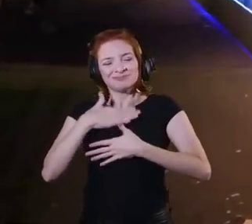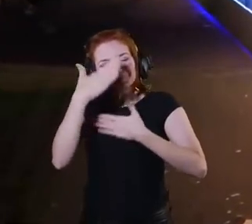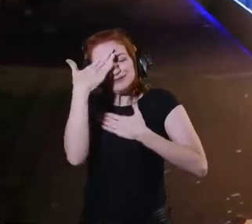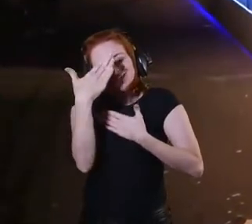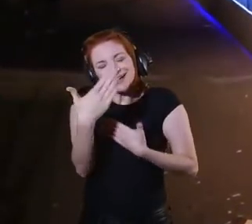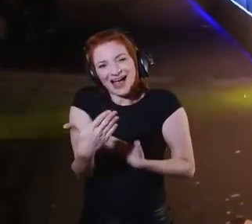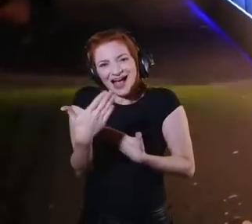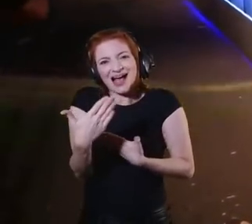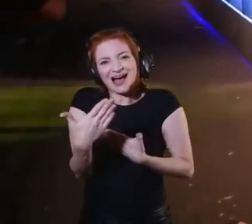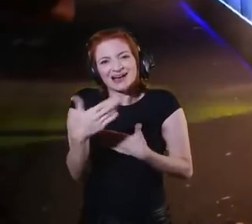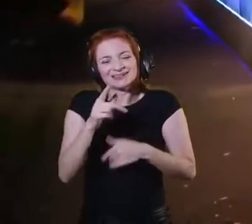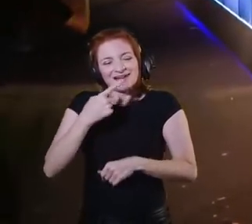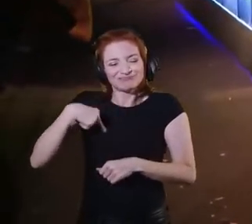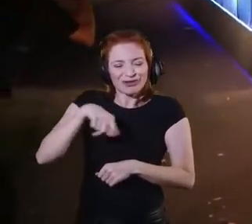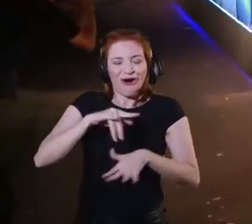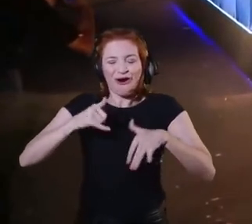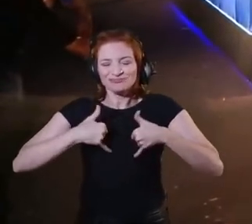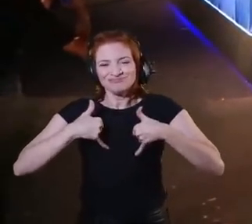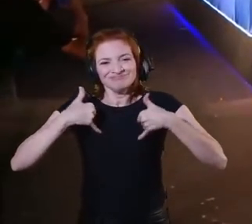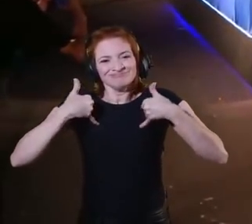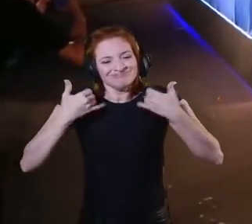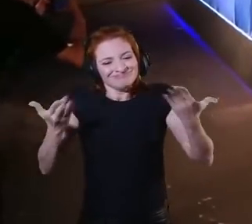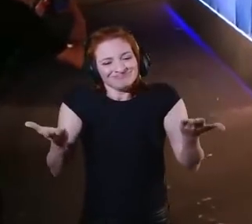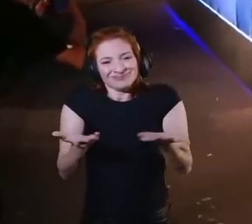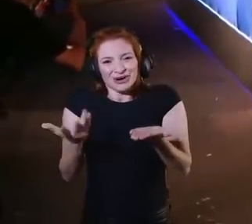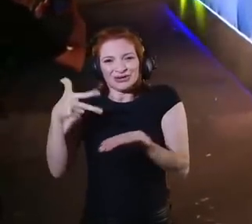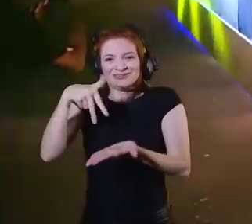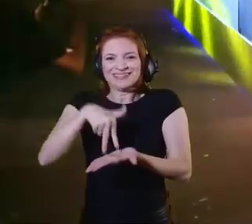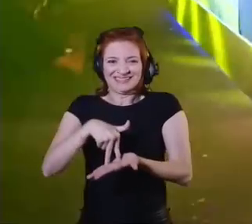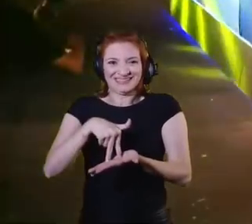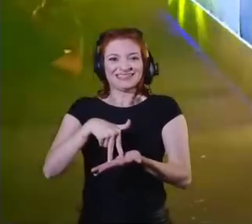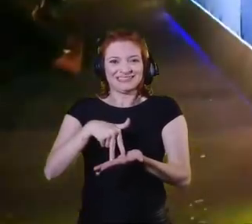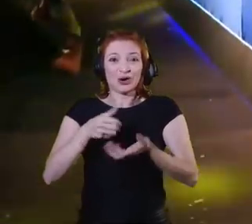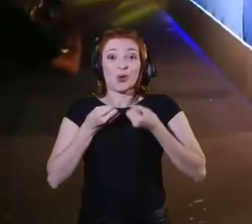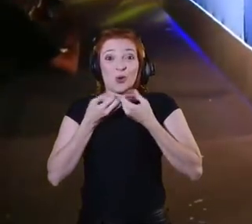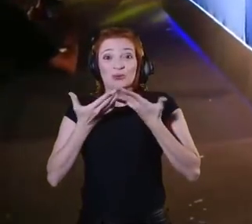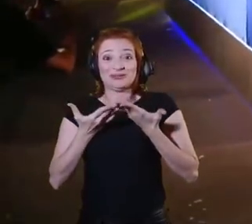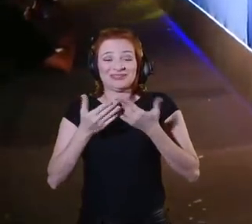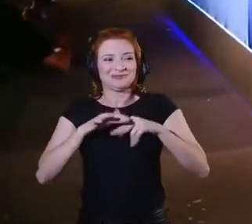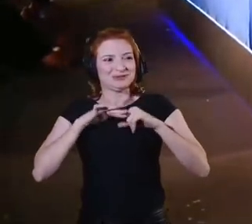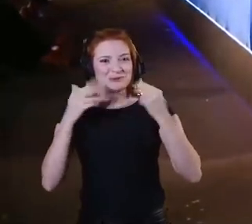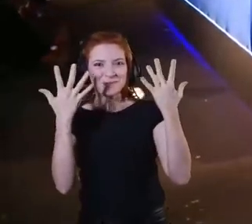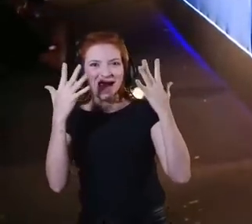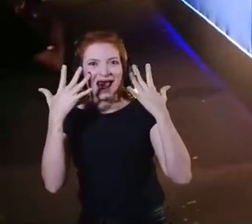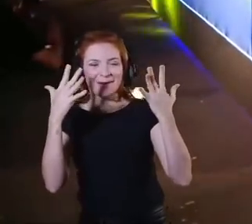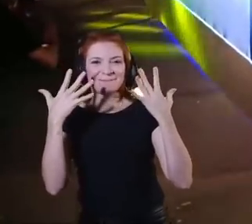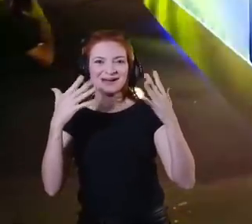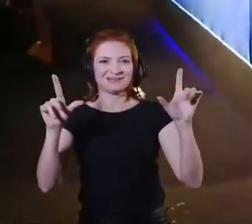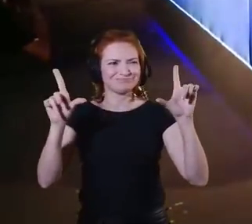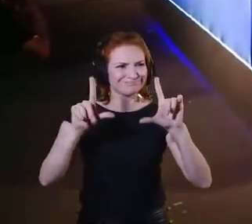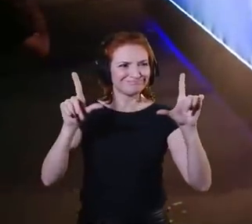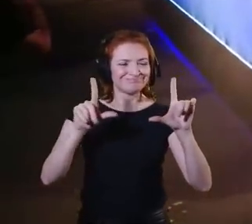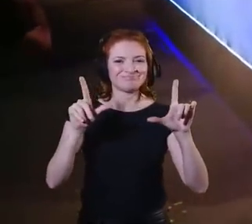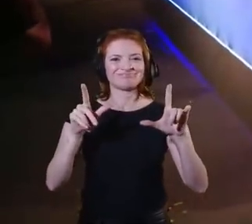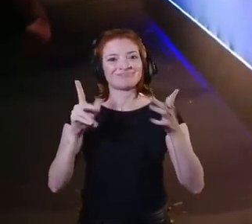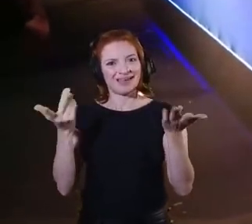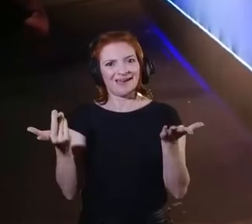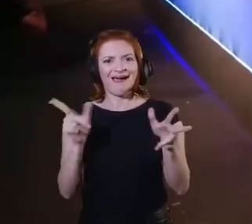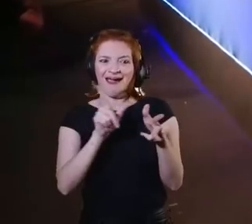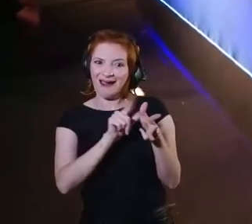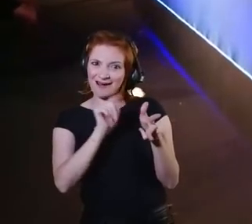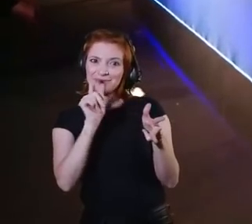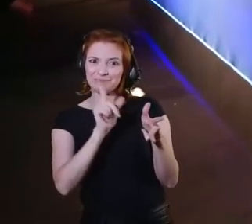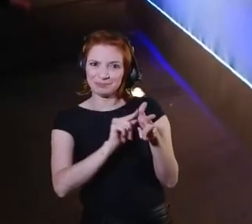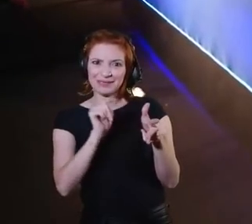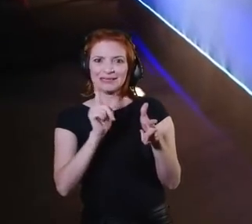estar aqui contando tudo para você. A Jaque Ross, parabéns pela transmissão. X-Play TV, diz